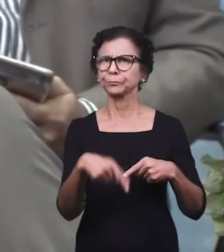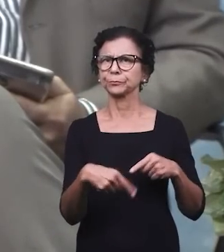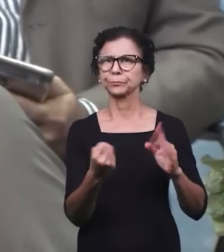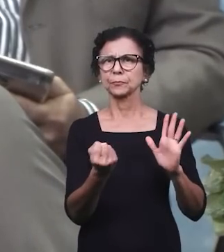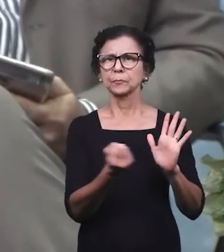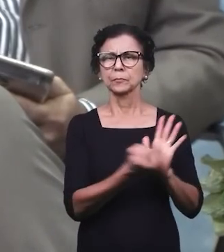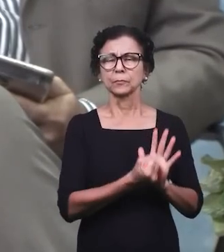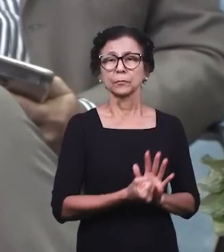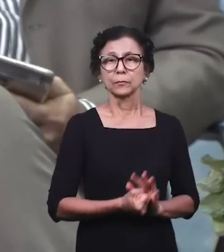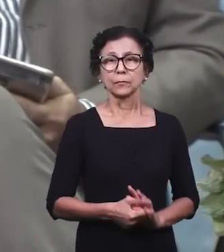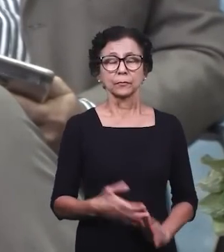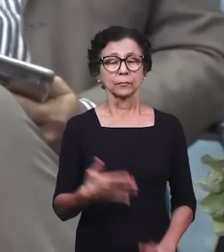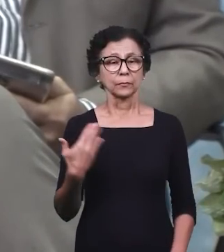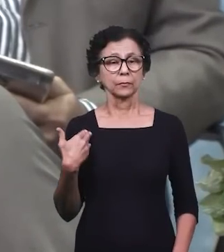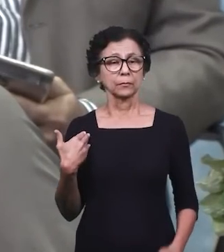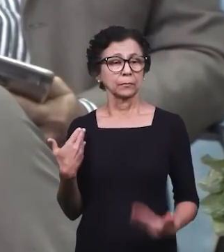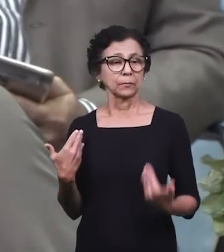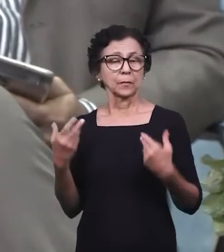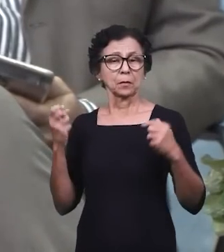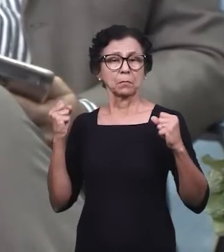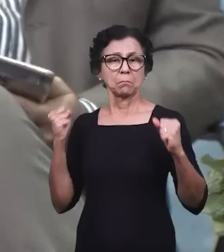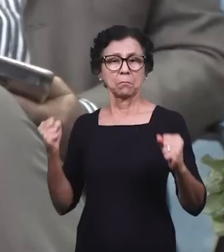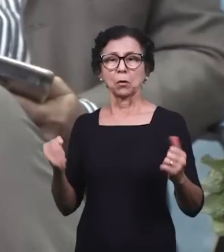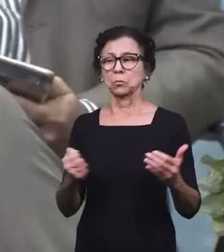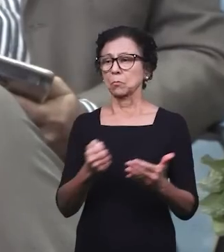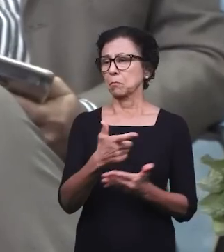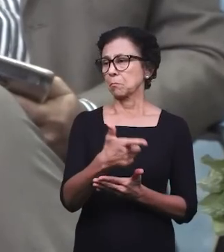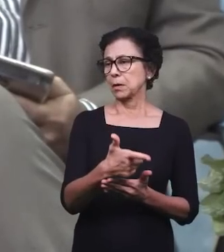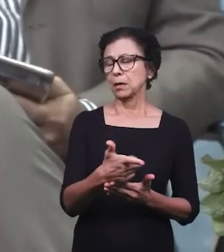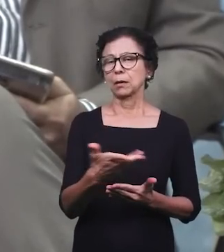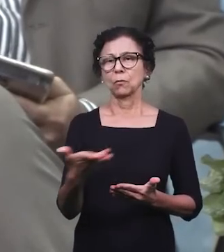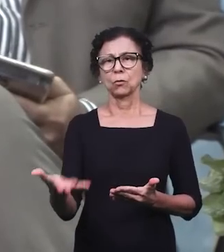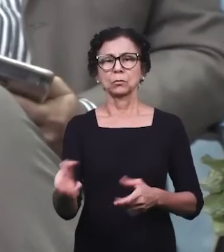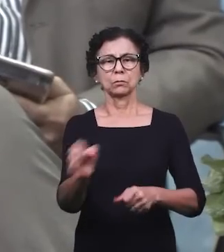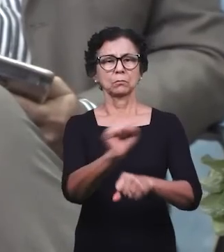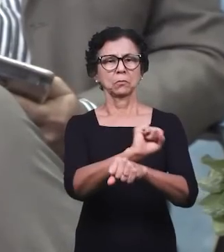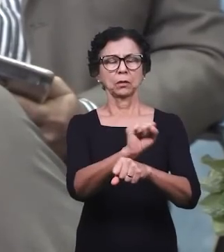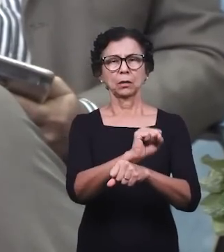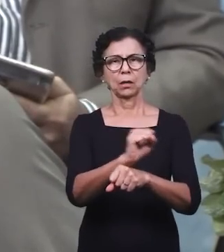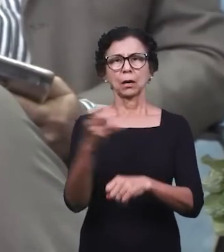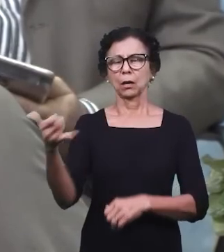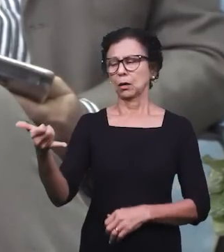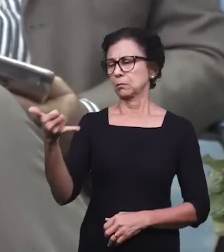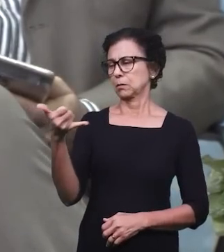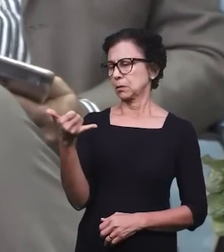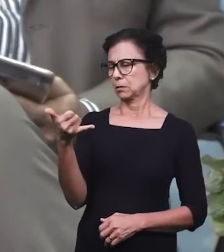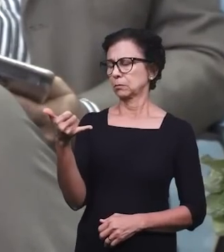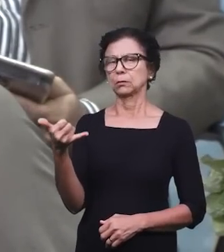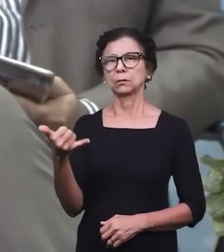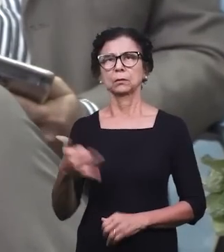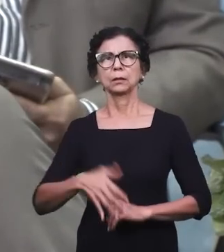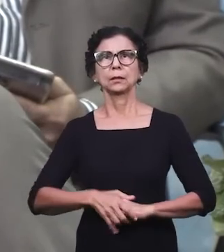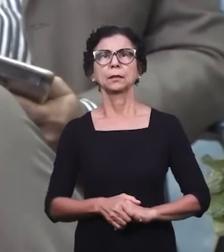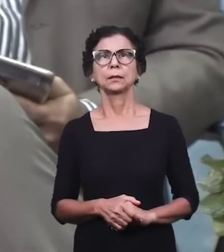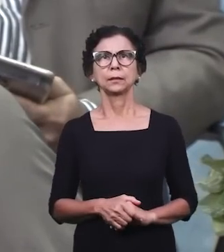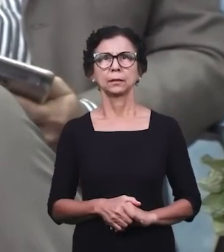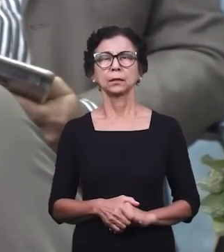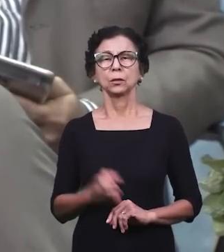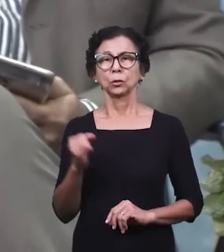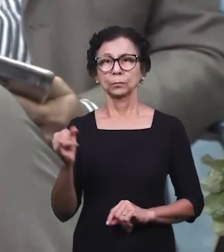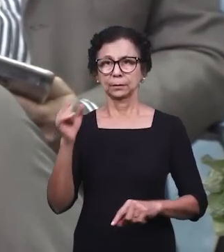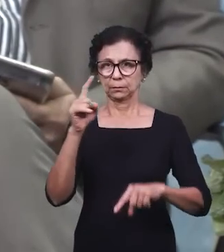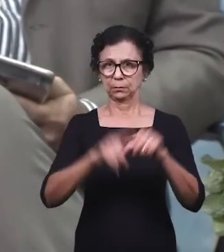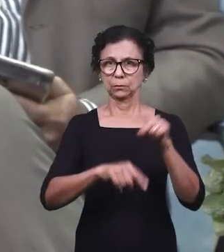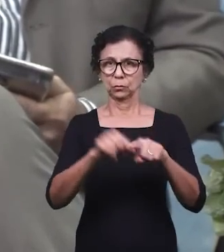que hoje você tem um veículo, você tem um aparelho de celular, é como se aquele elemento,